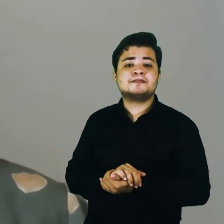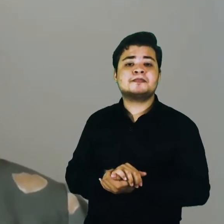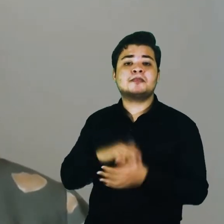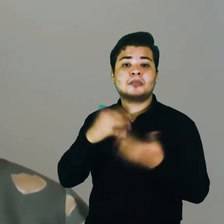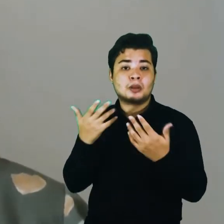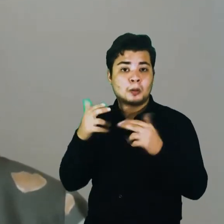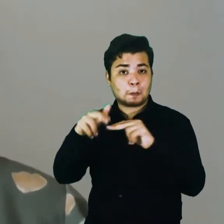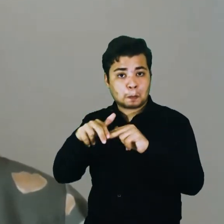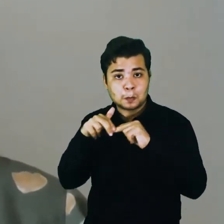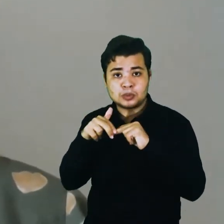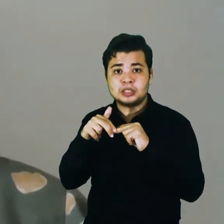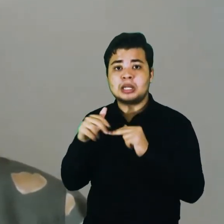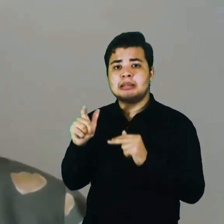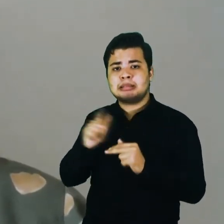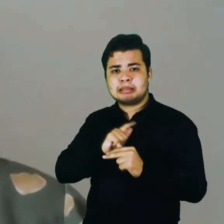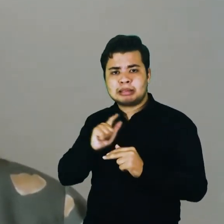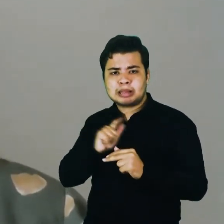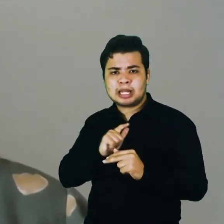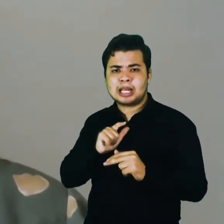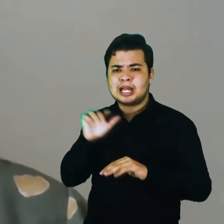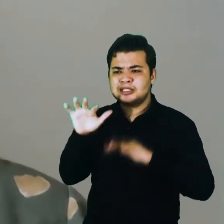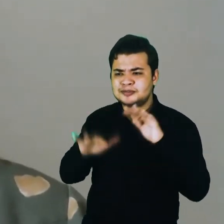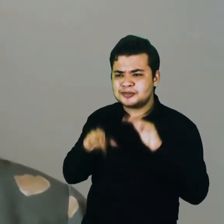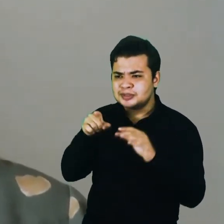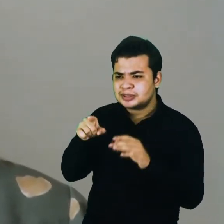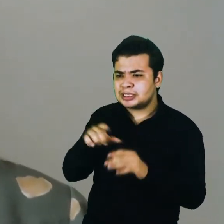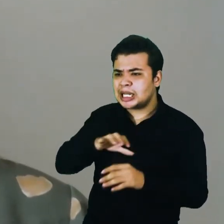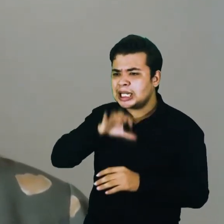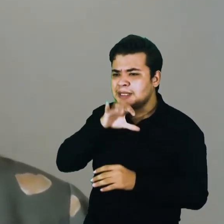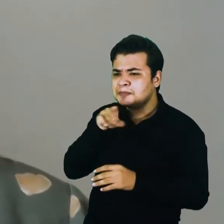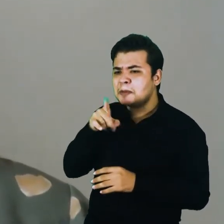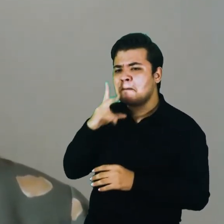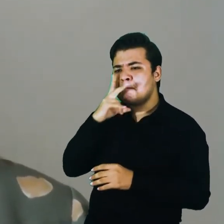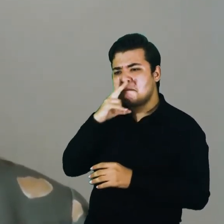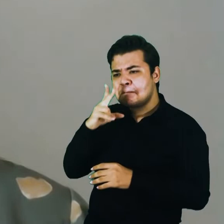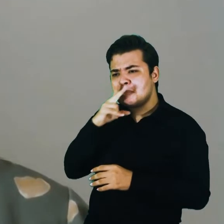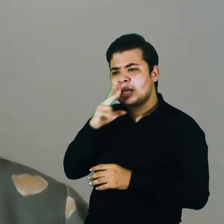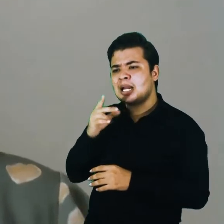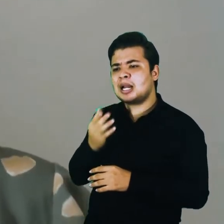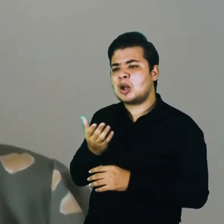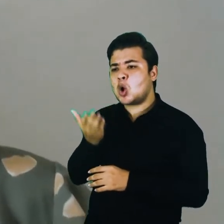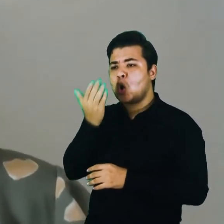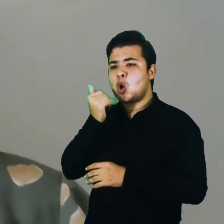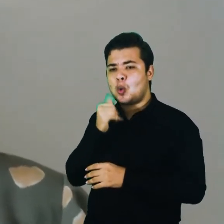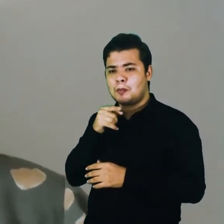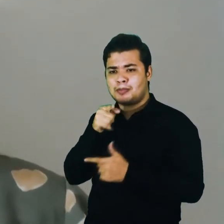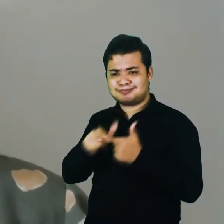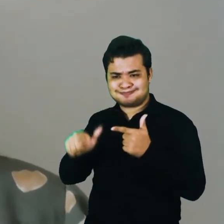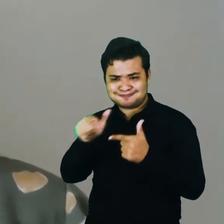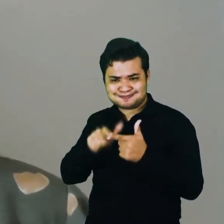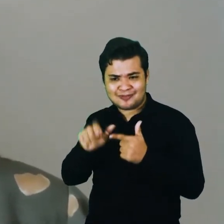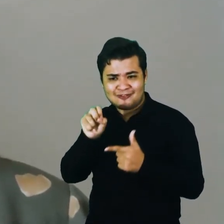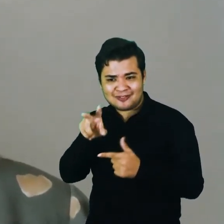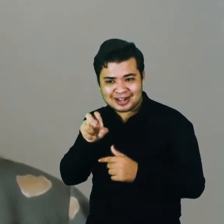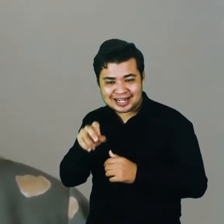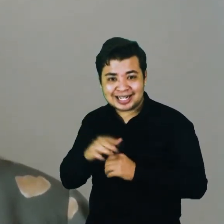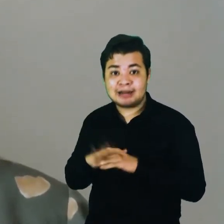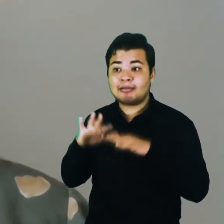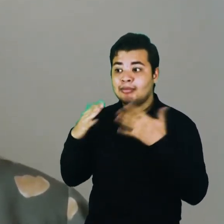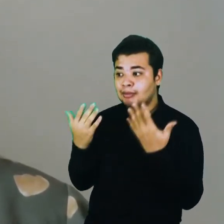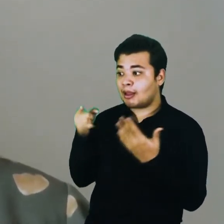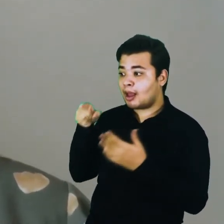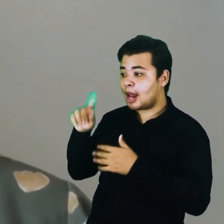motivo, nós recebemos muitas suspeitas de intoxicação ao longo do ano. O herbário nos promove também a identificação